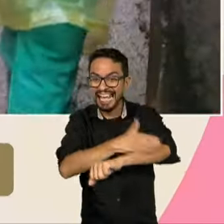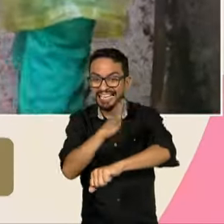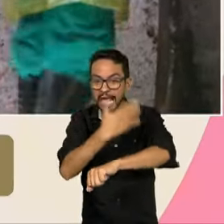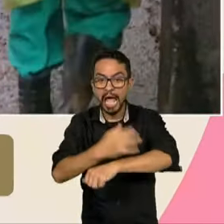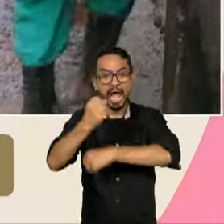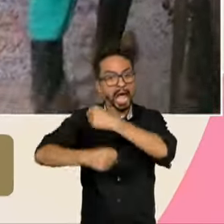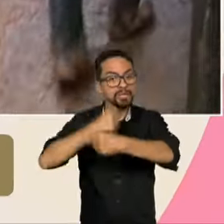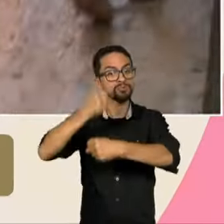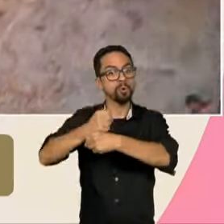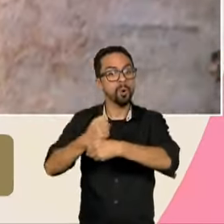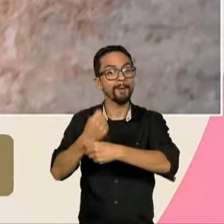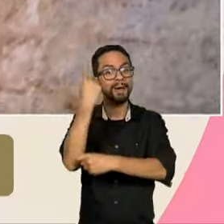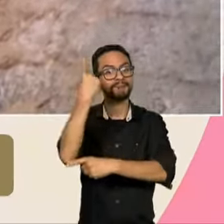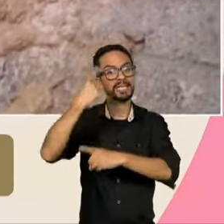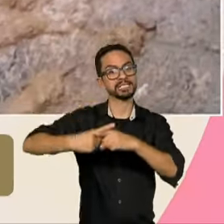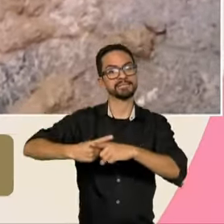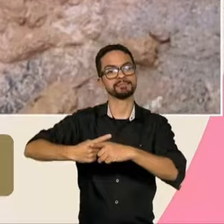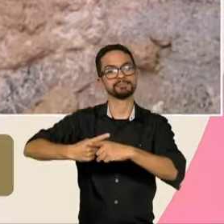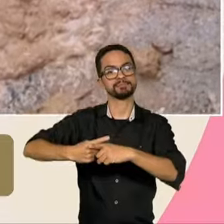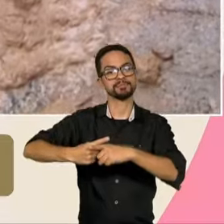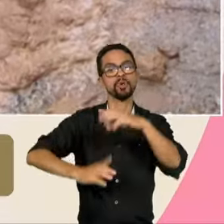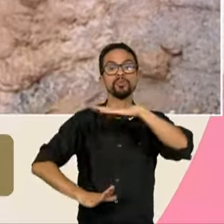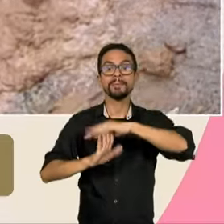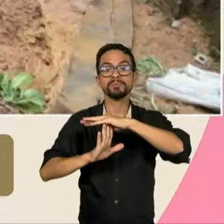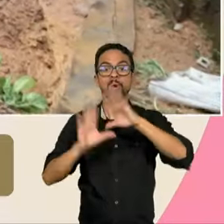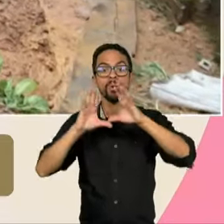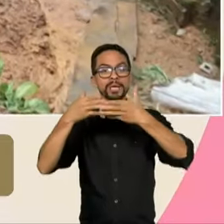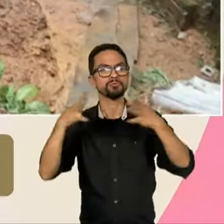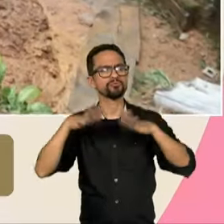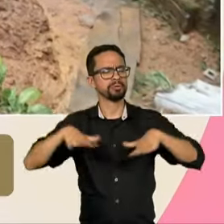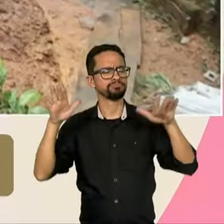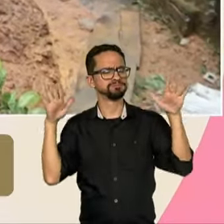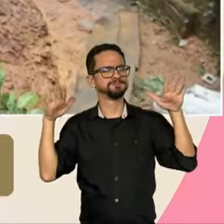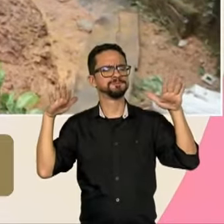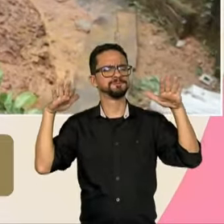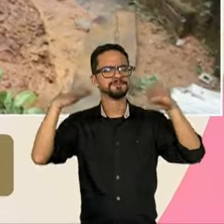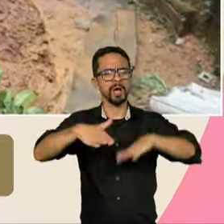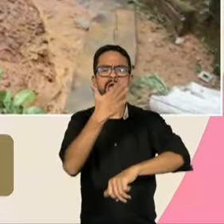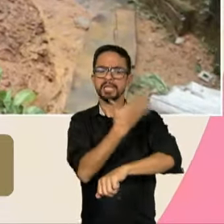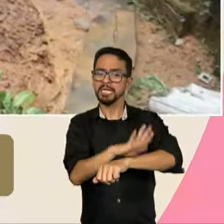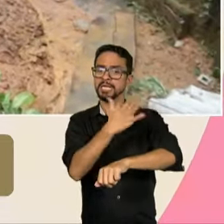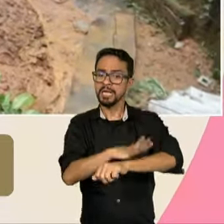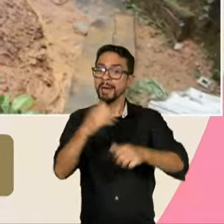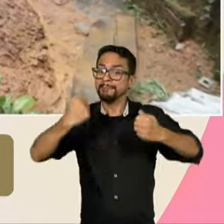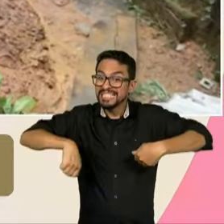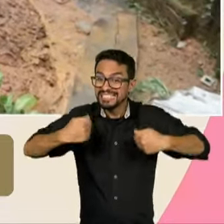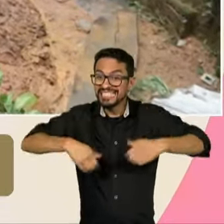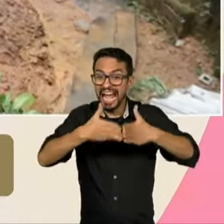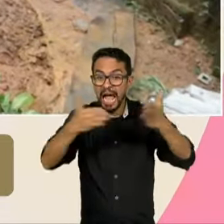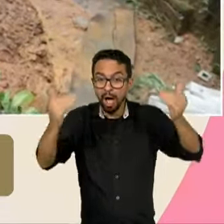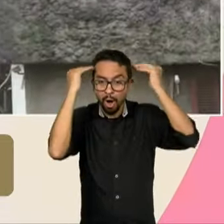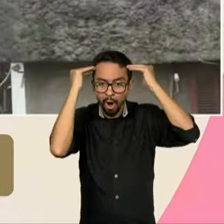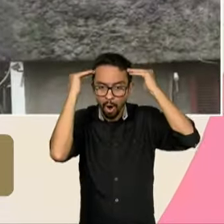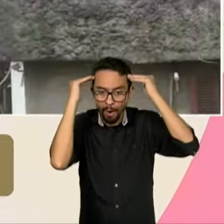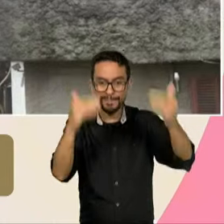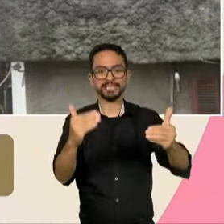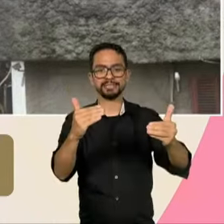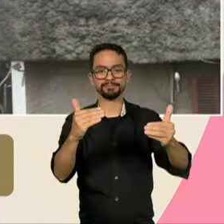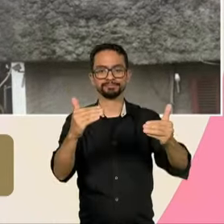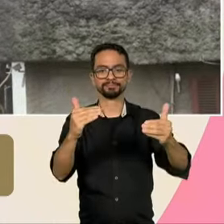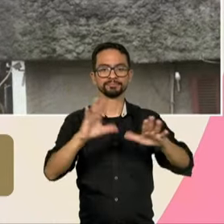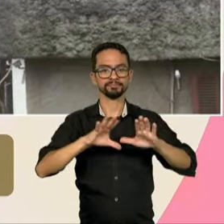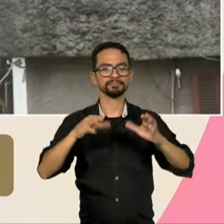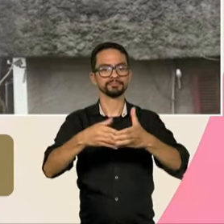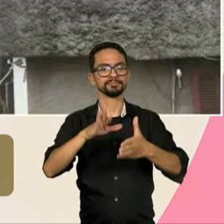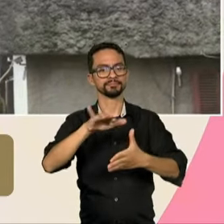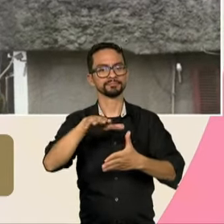ano, no mínimo, uma vez por ano, com toda a comunidade. Dois, tem que ter o que se chama de núcleo descentralizado de